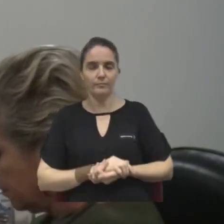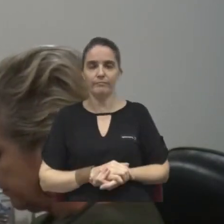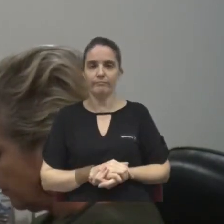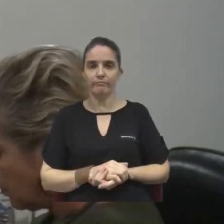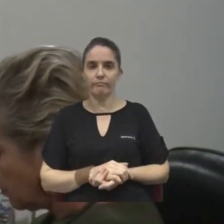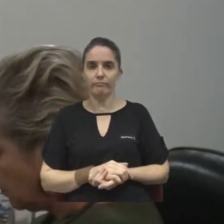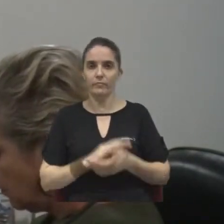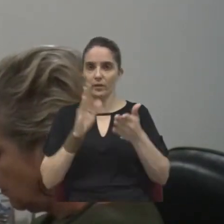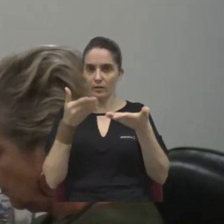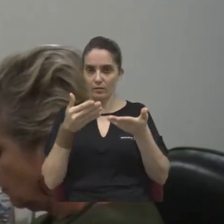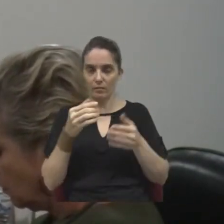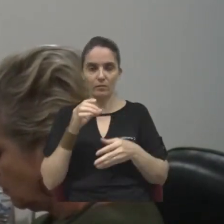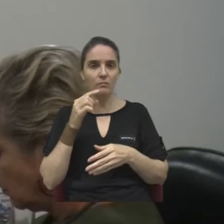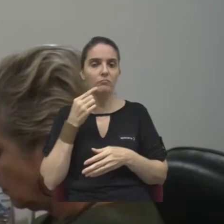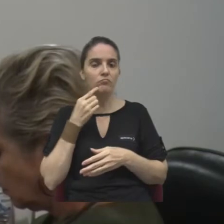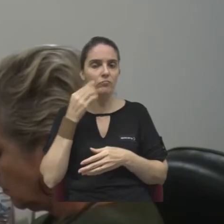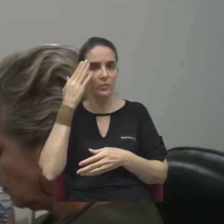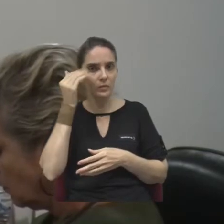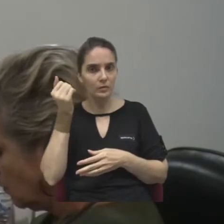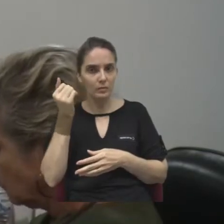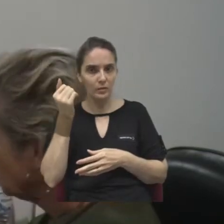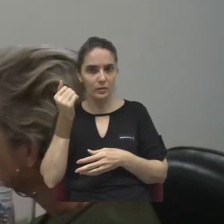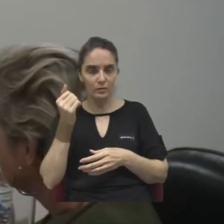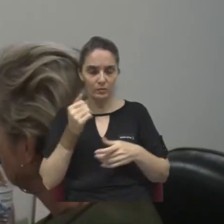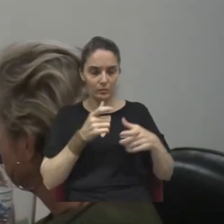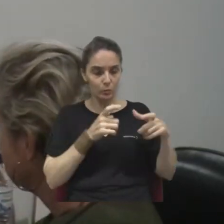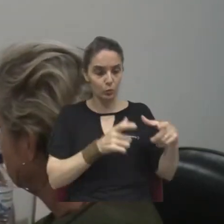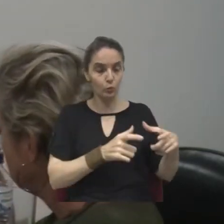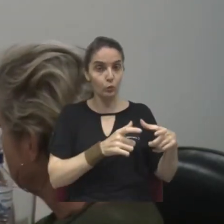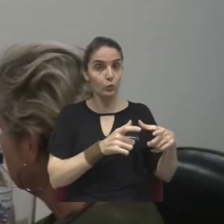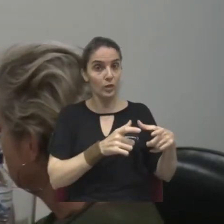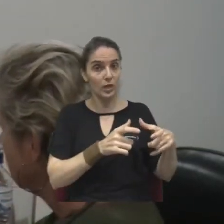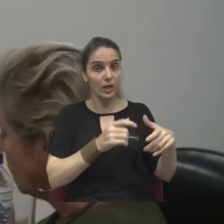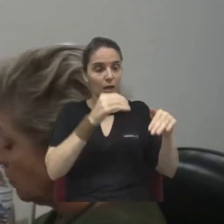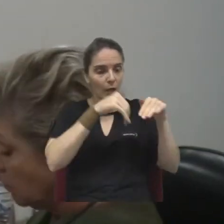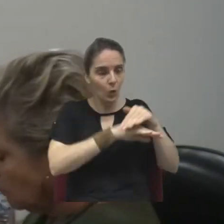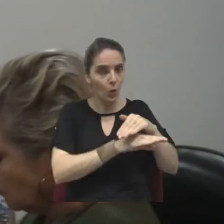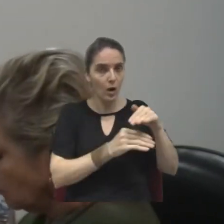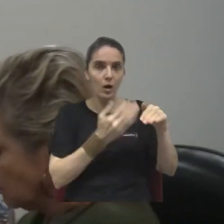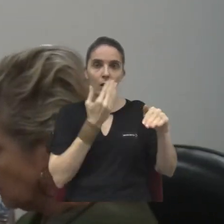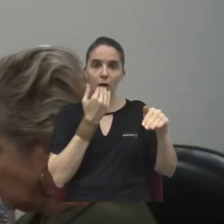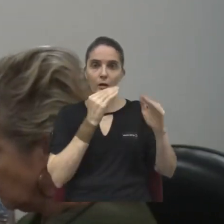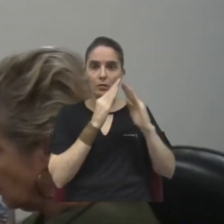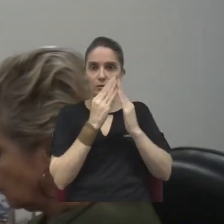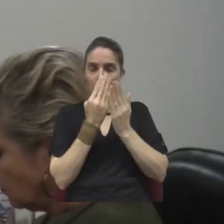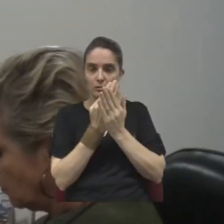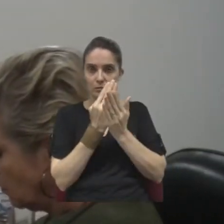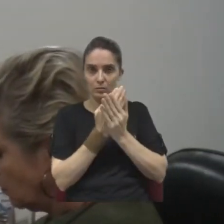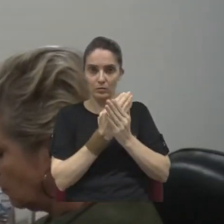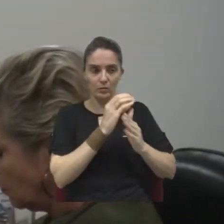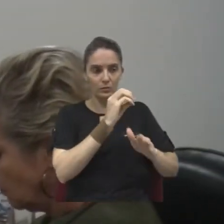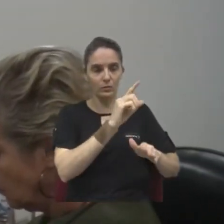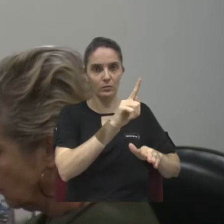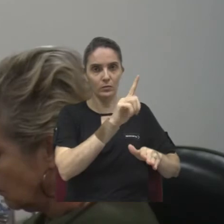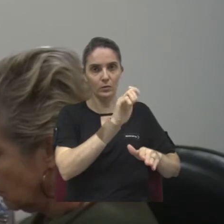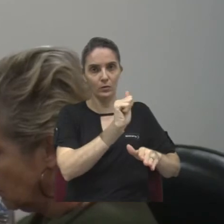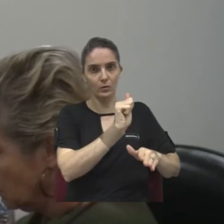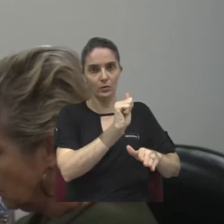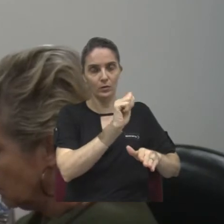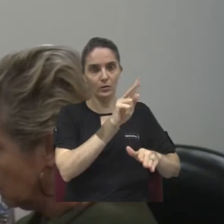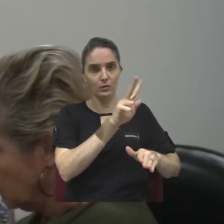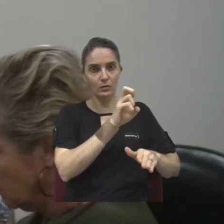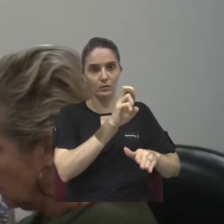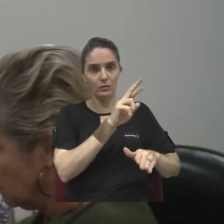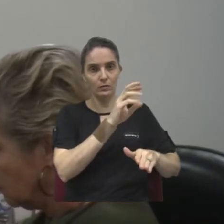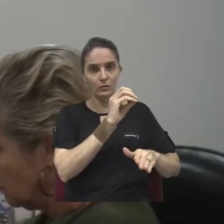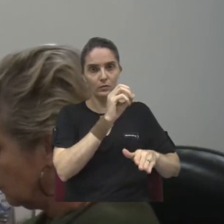vereador que vai mudar o galpão da merenda de lá do Olga Veroni aqui para onde era a antiga padaria artesanal